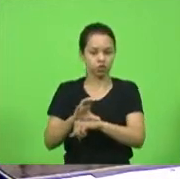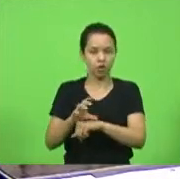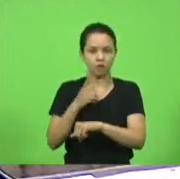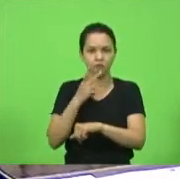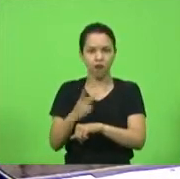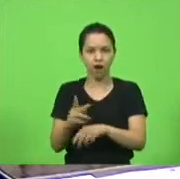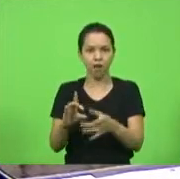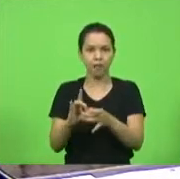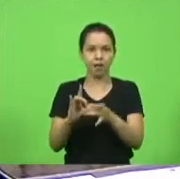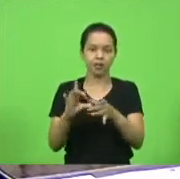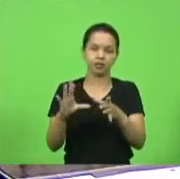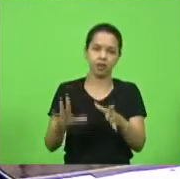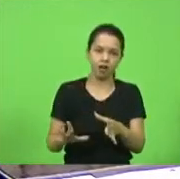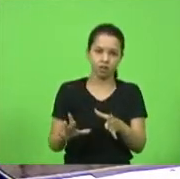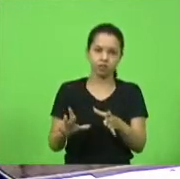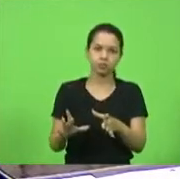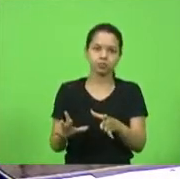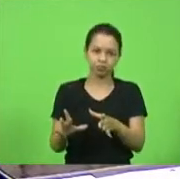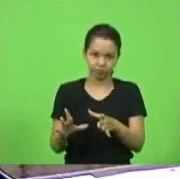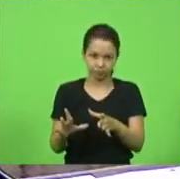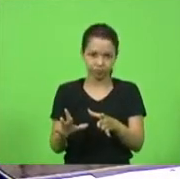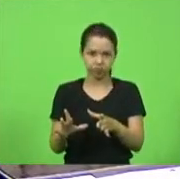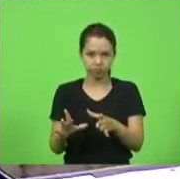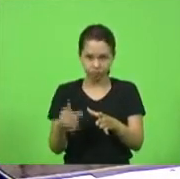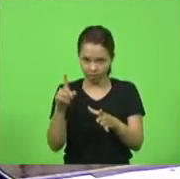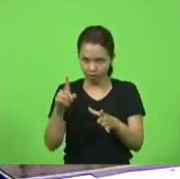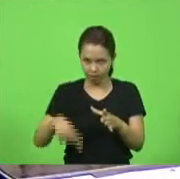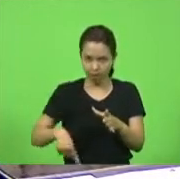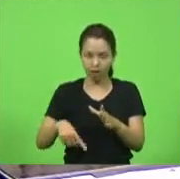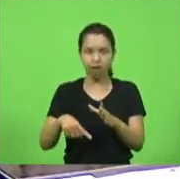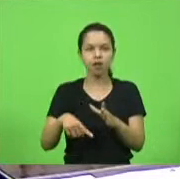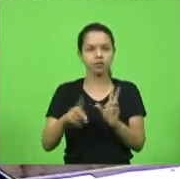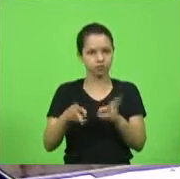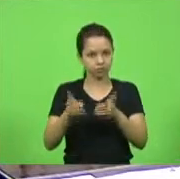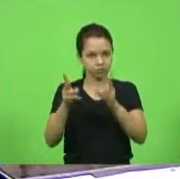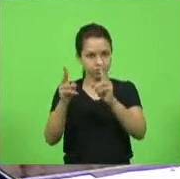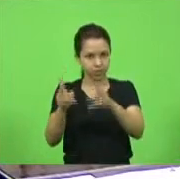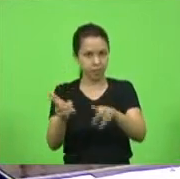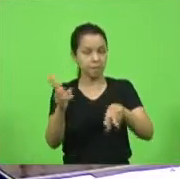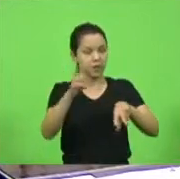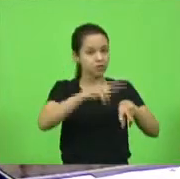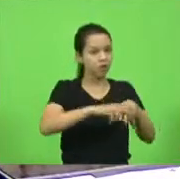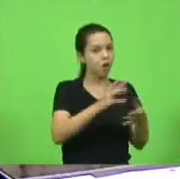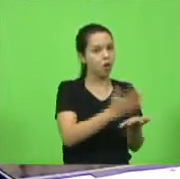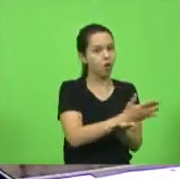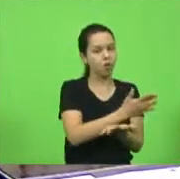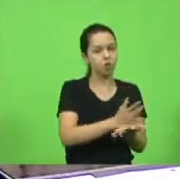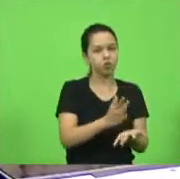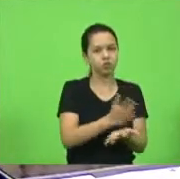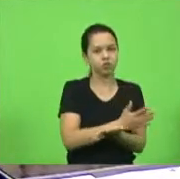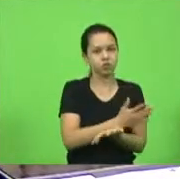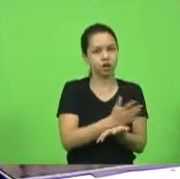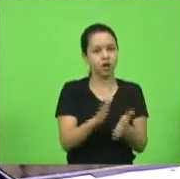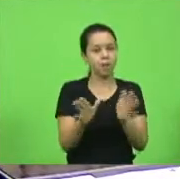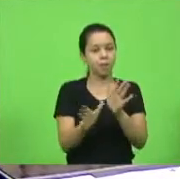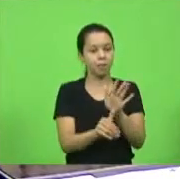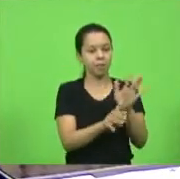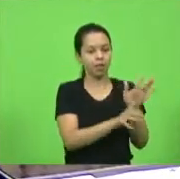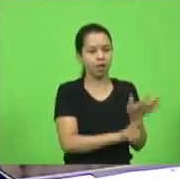a prisão é a exceção. Furtar no Brasil está quase